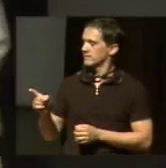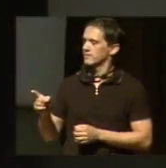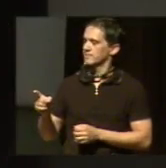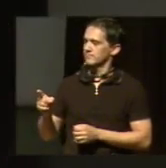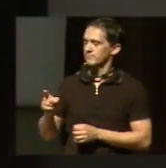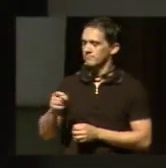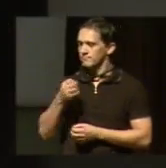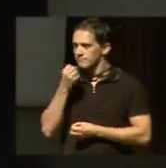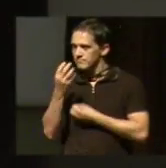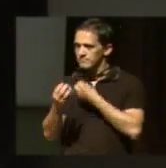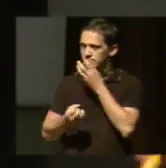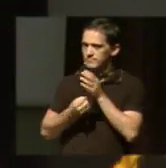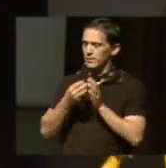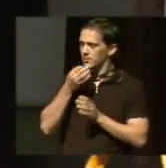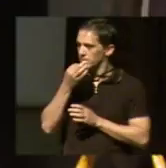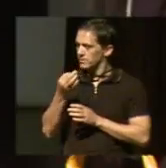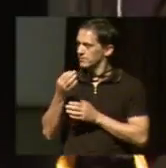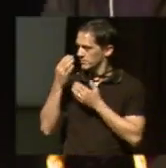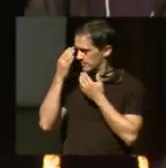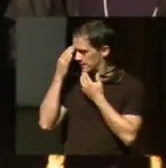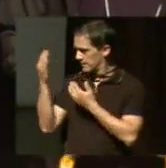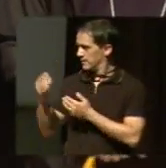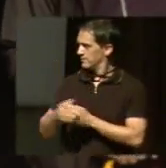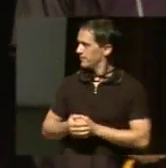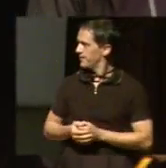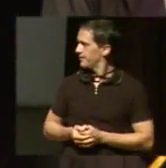participações. Nós vamos...